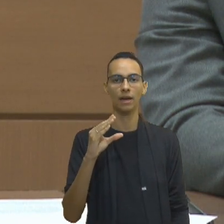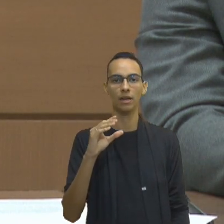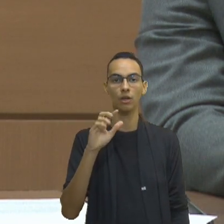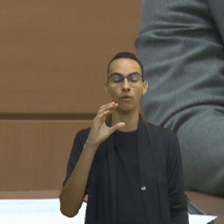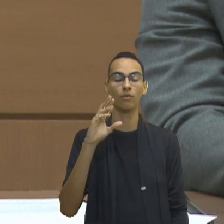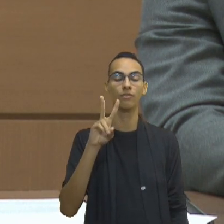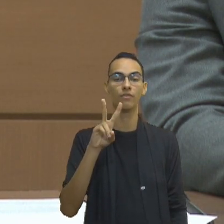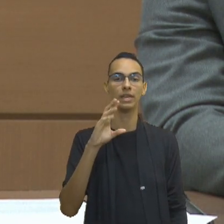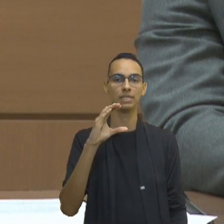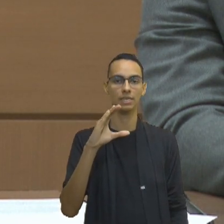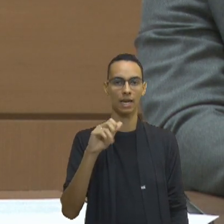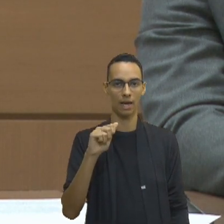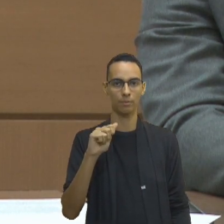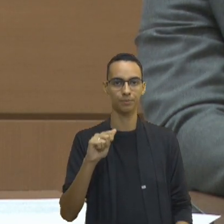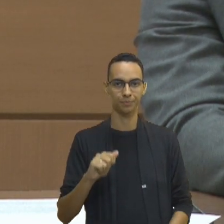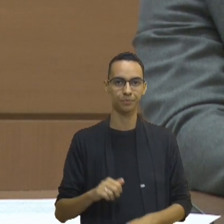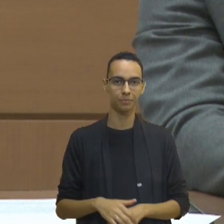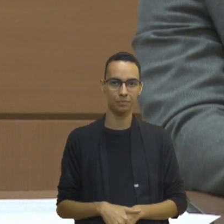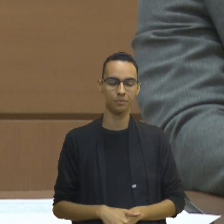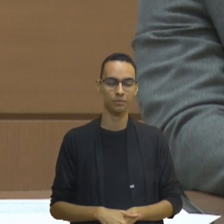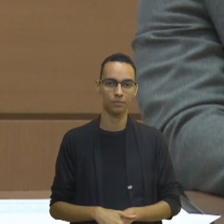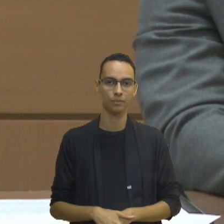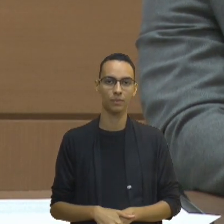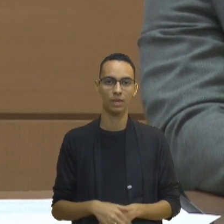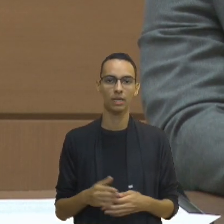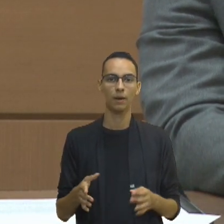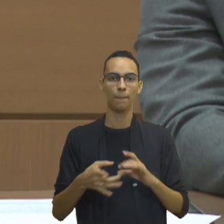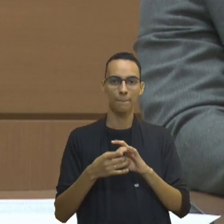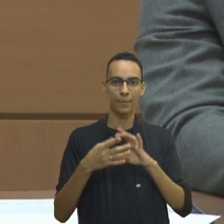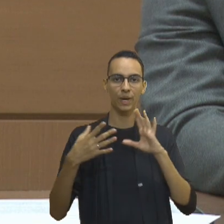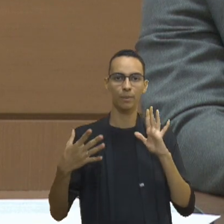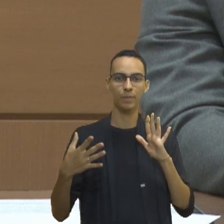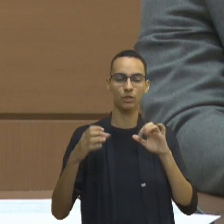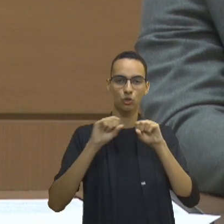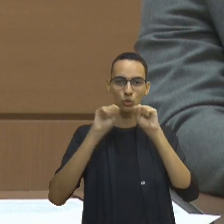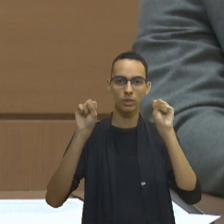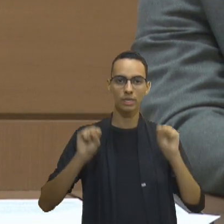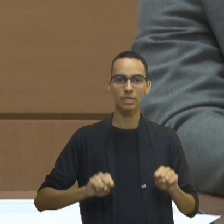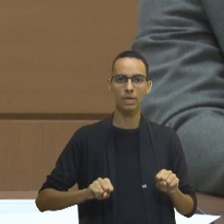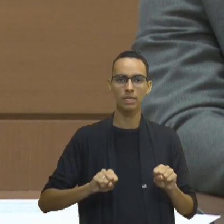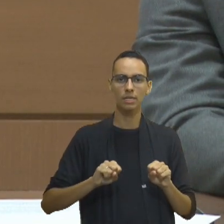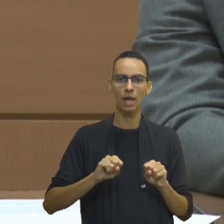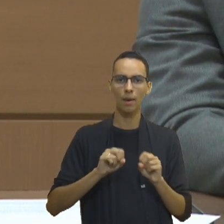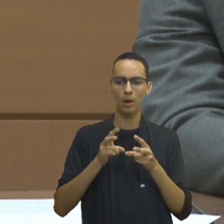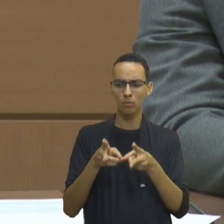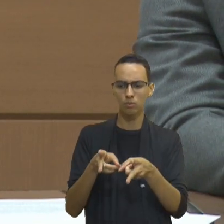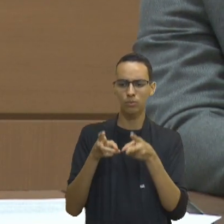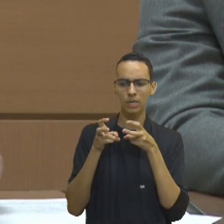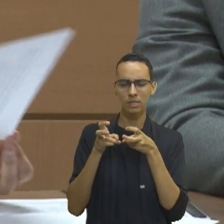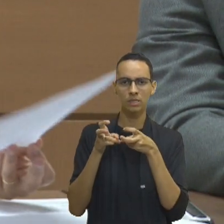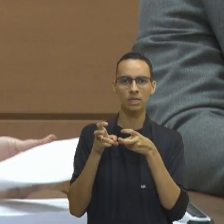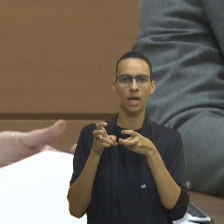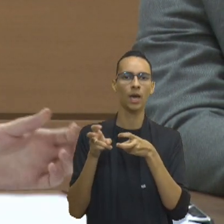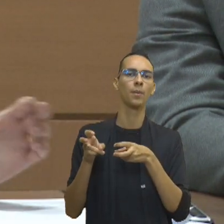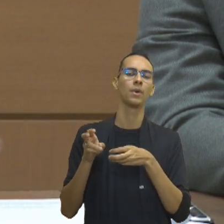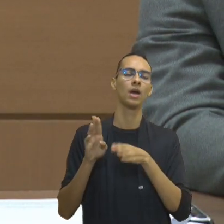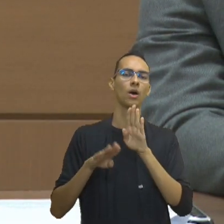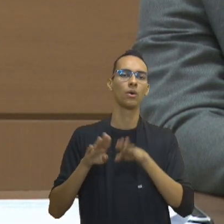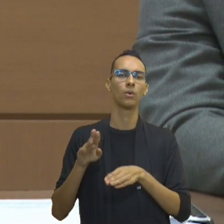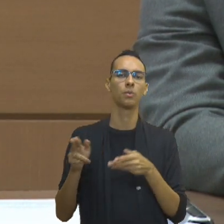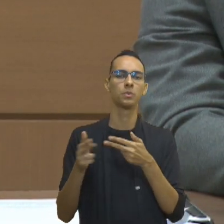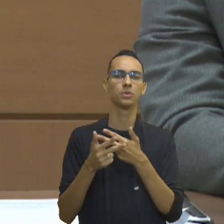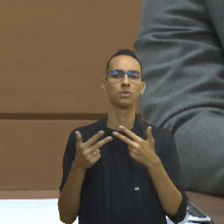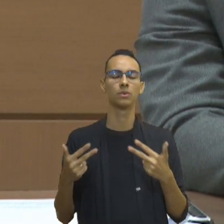de vídeo. Ela permite que o sistema identifique automaticamente comportamentos suspeitos,